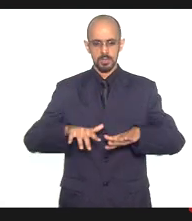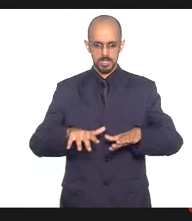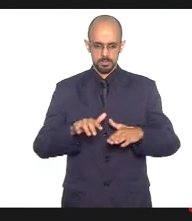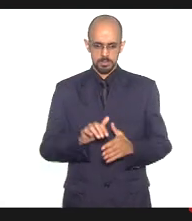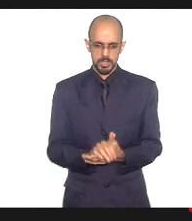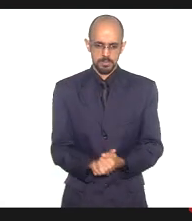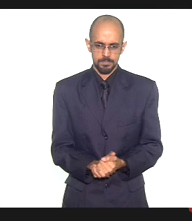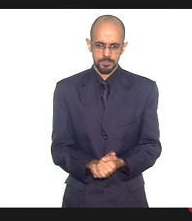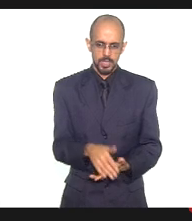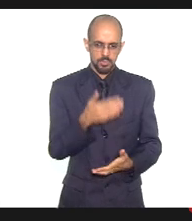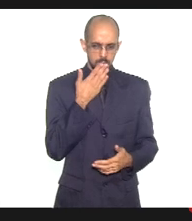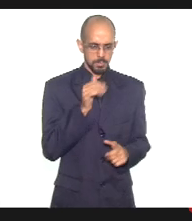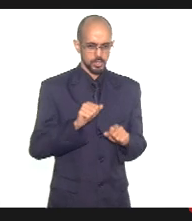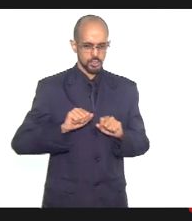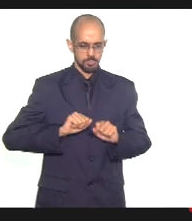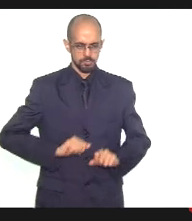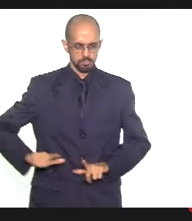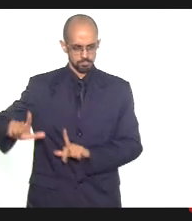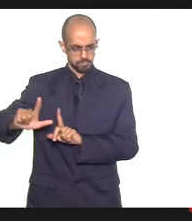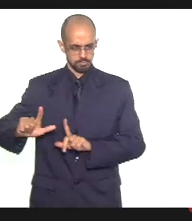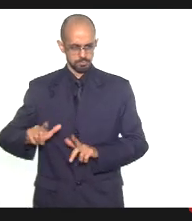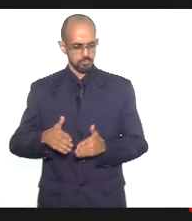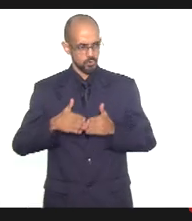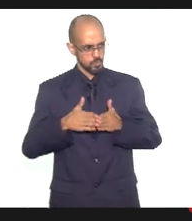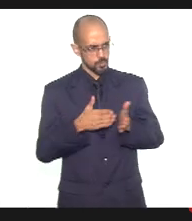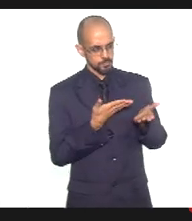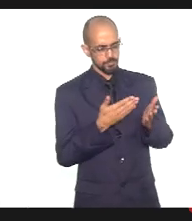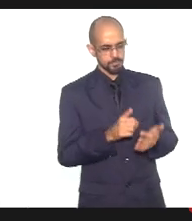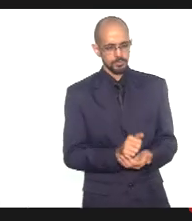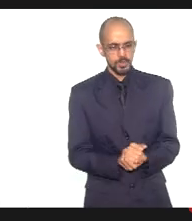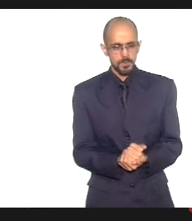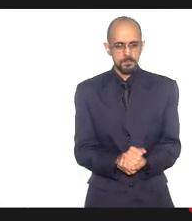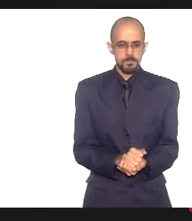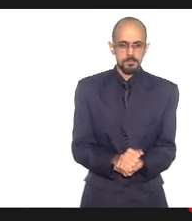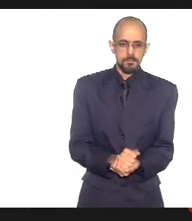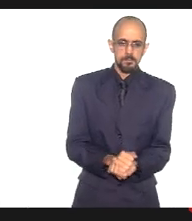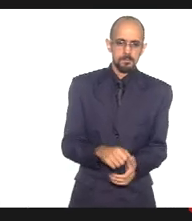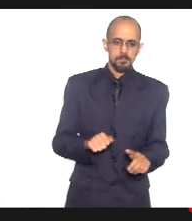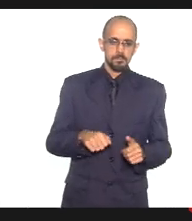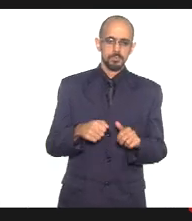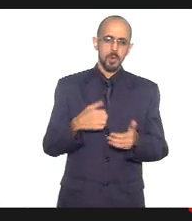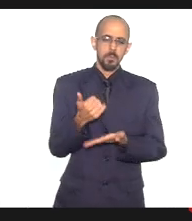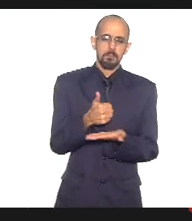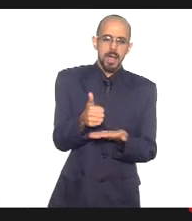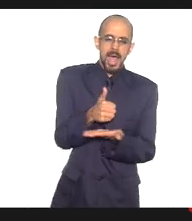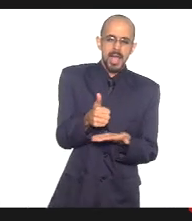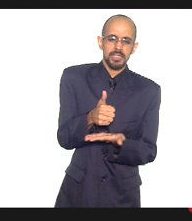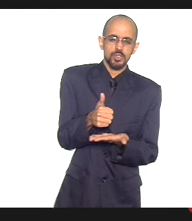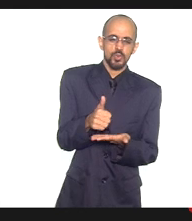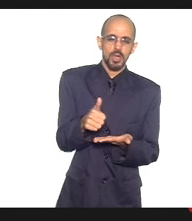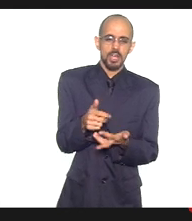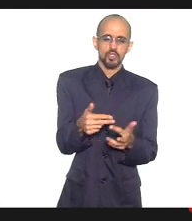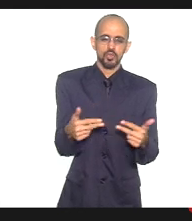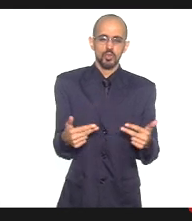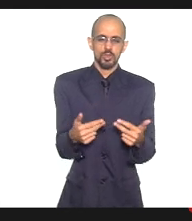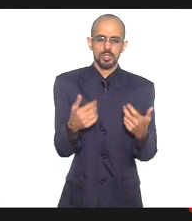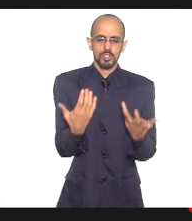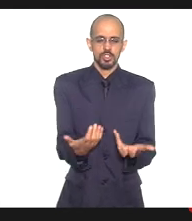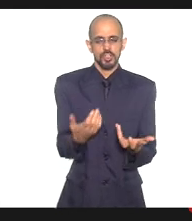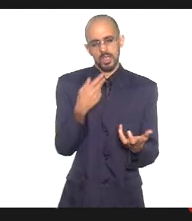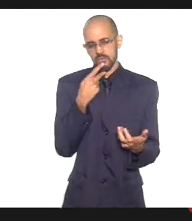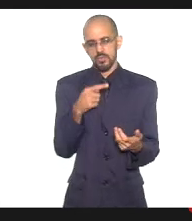para o meu colega Andriz passar para o próximo slide. Aqui é basicamente os tópicos que a gente vai cobrir, presidente, dentro do que o senhor